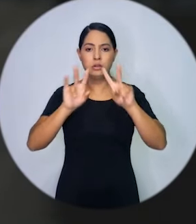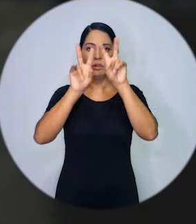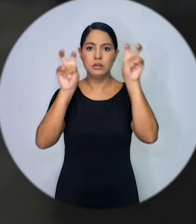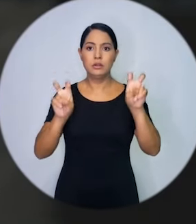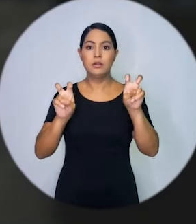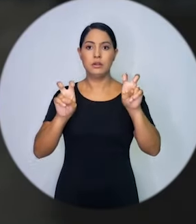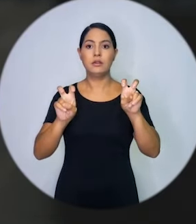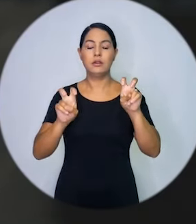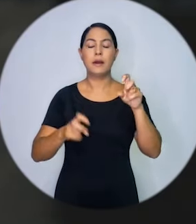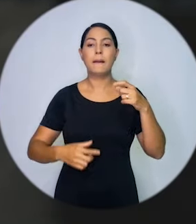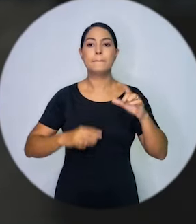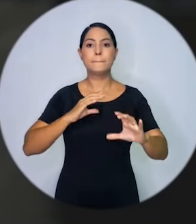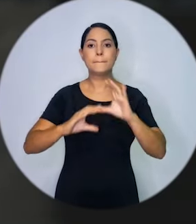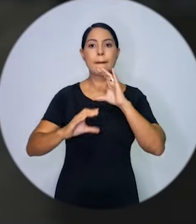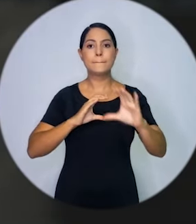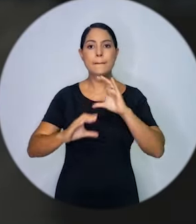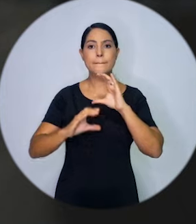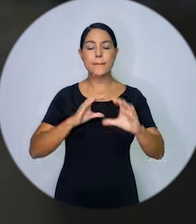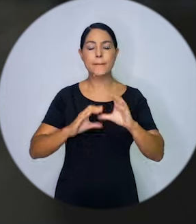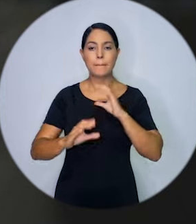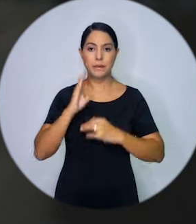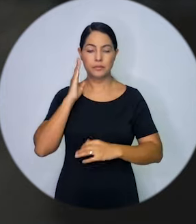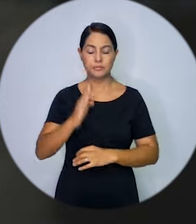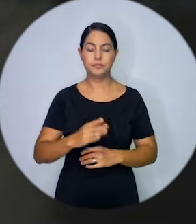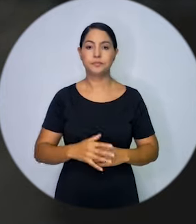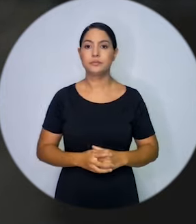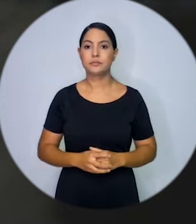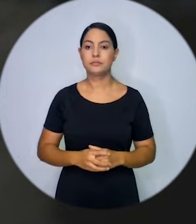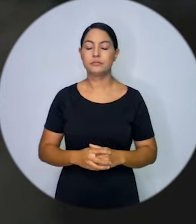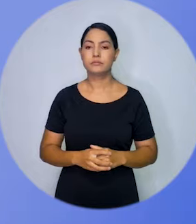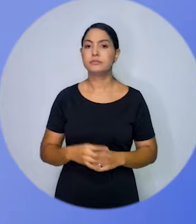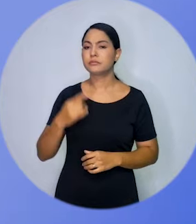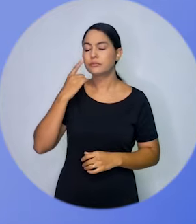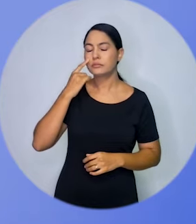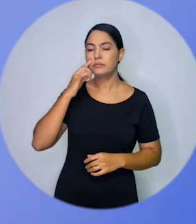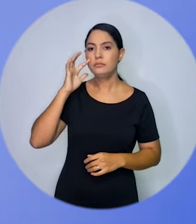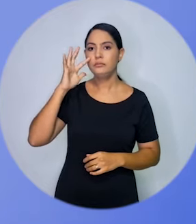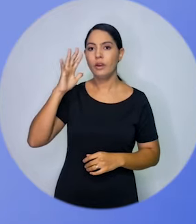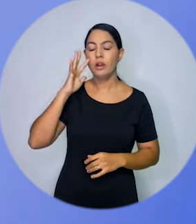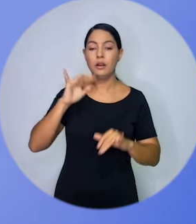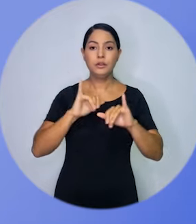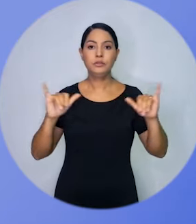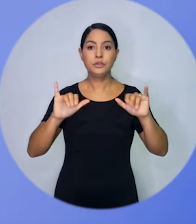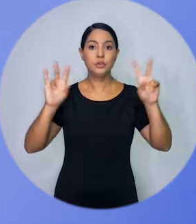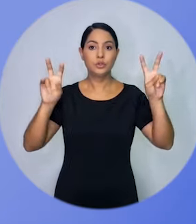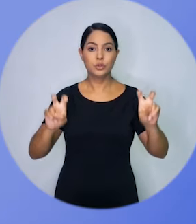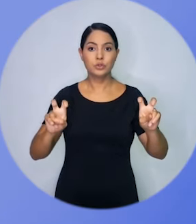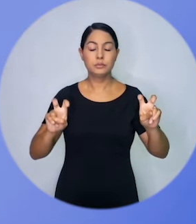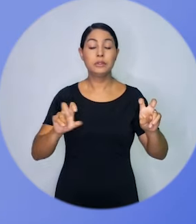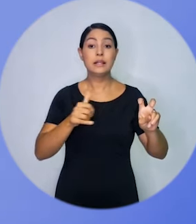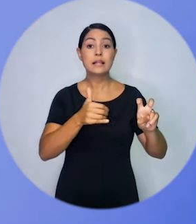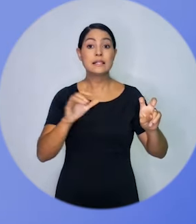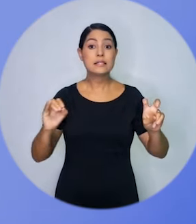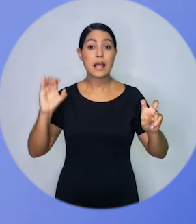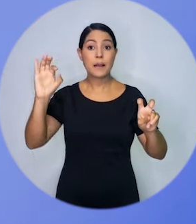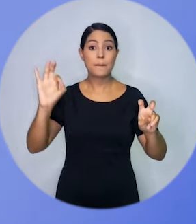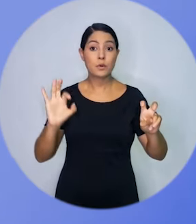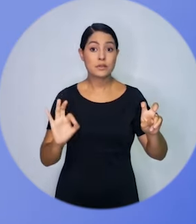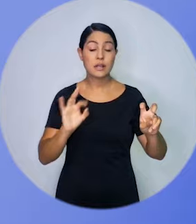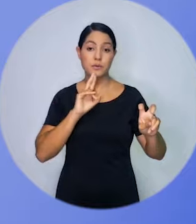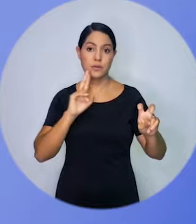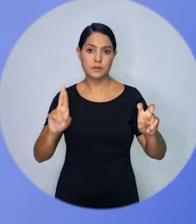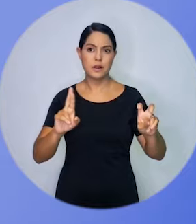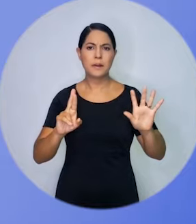as estratégias para uma comunicação não verbal assertiva. Olha só. Imagina uma equação onde o resultado é